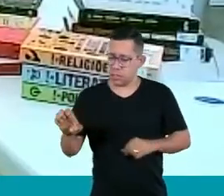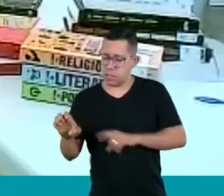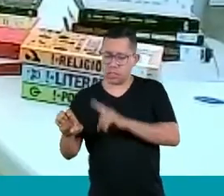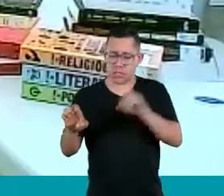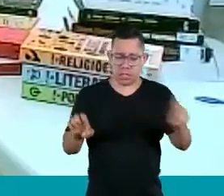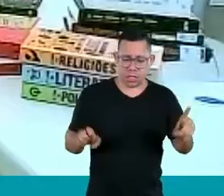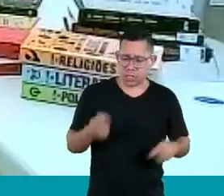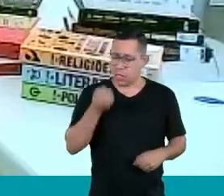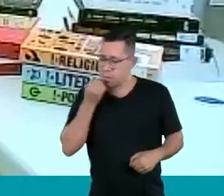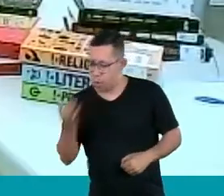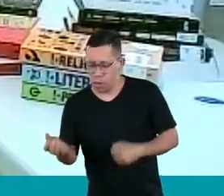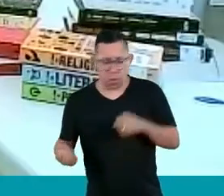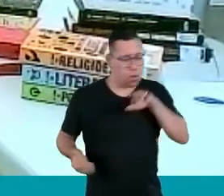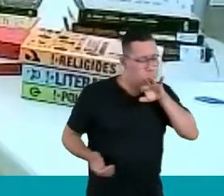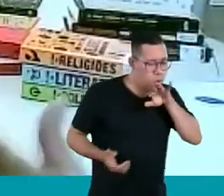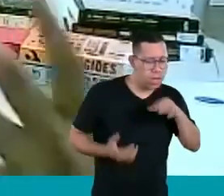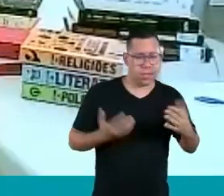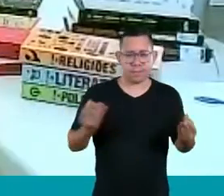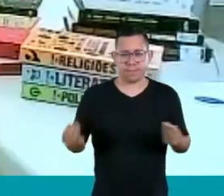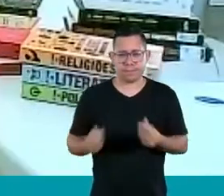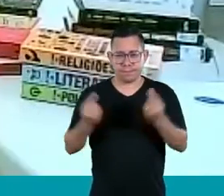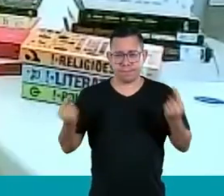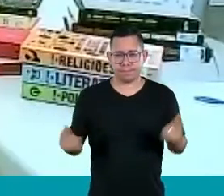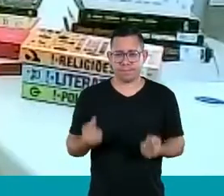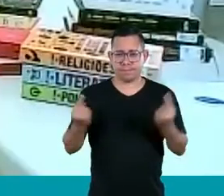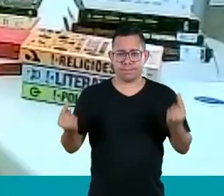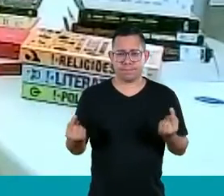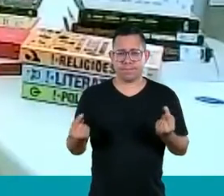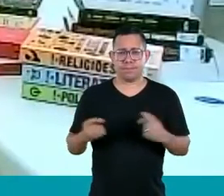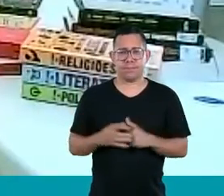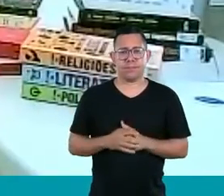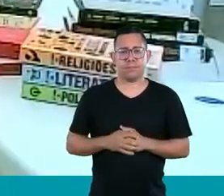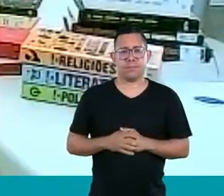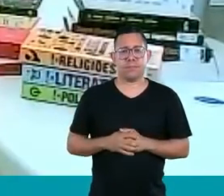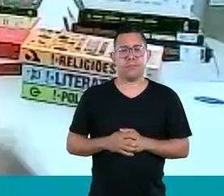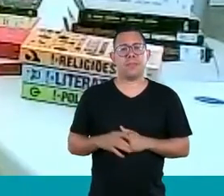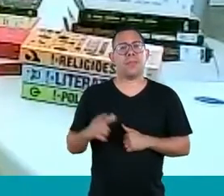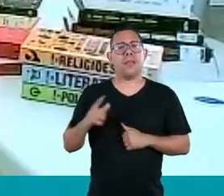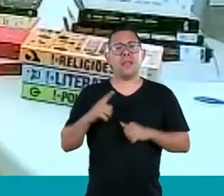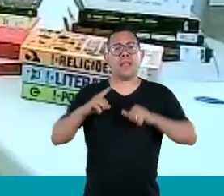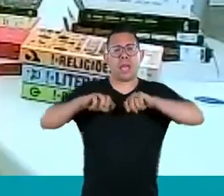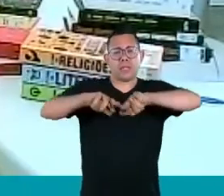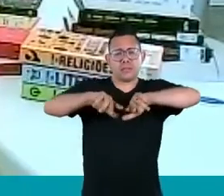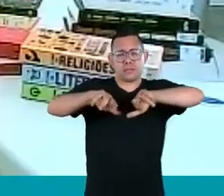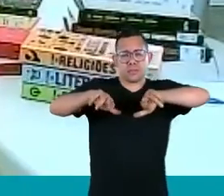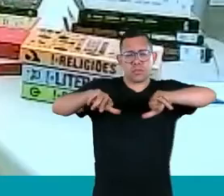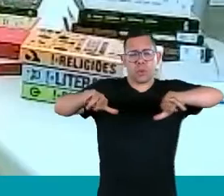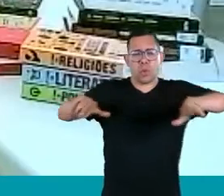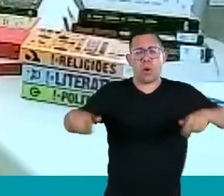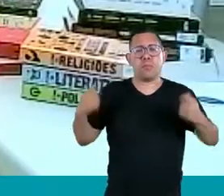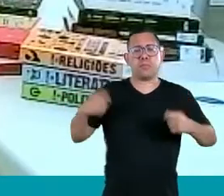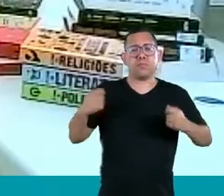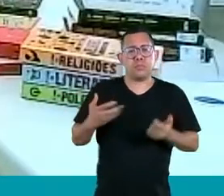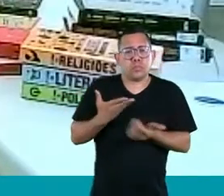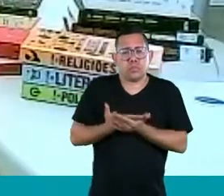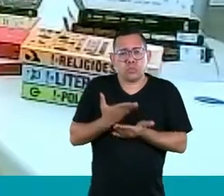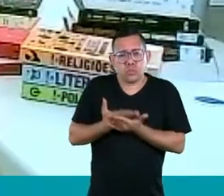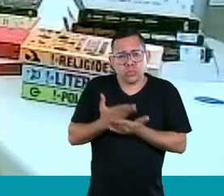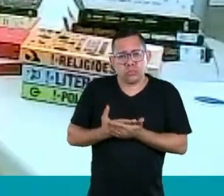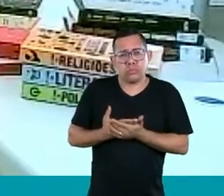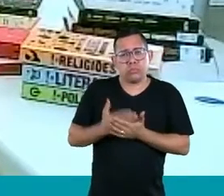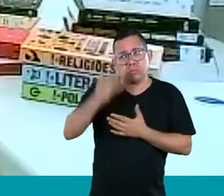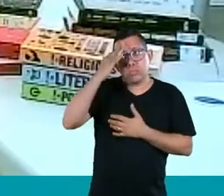bom ou isso é ruim. E sabemos que há muitos outros abismos, ruínas, que merecem ser exploradas para além desse